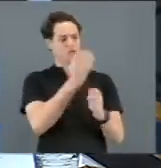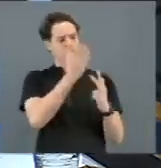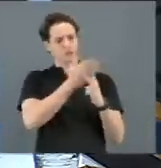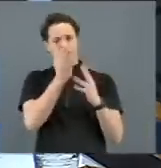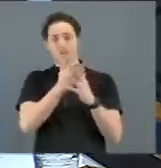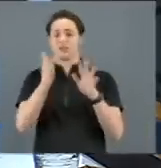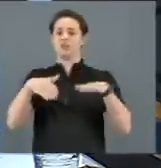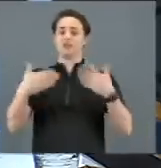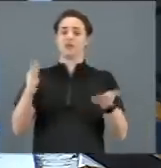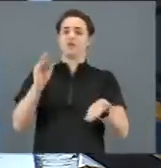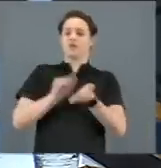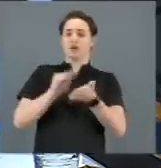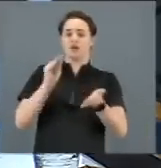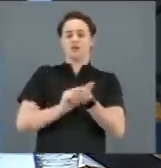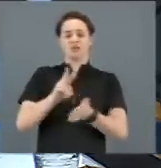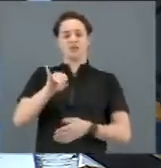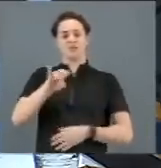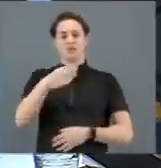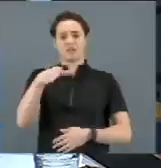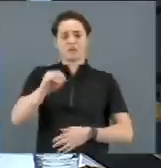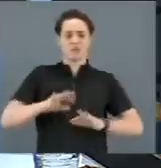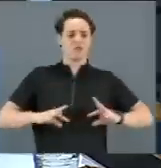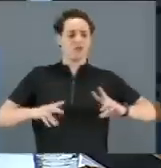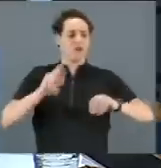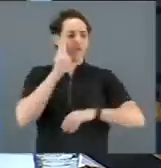falta visão para muitas pessoas enxergarem o todo.